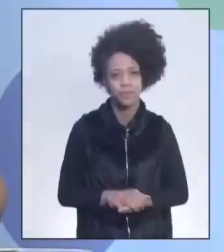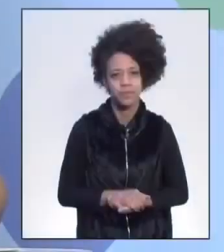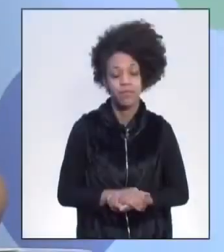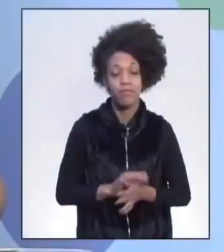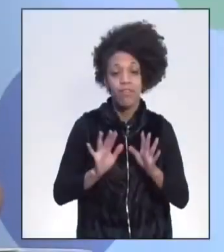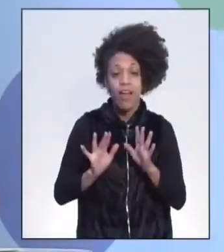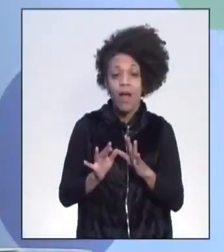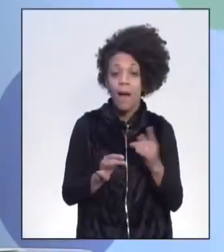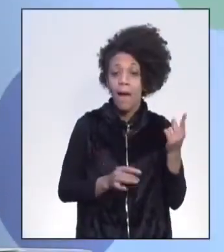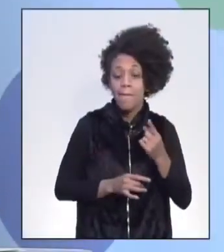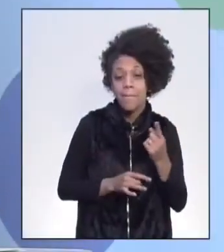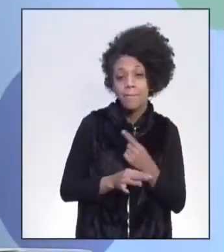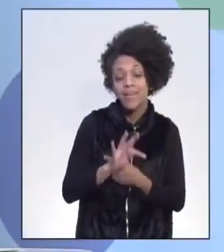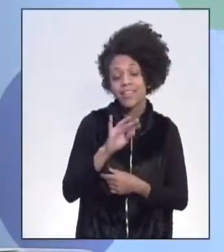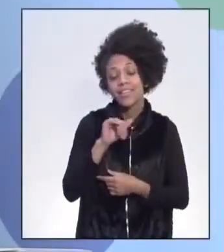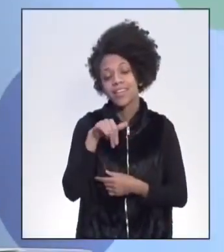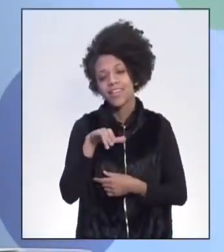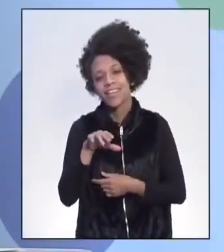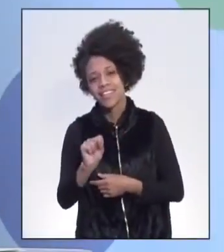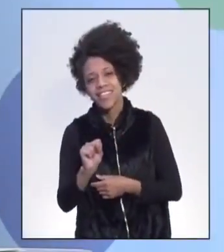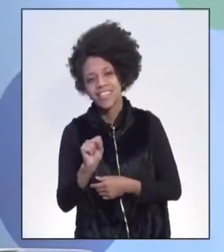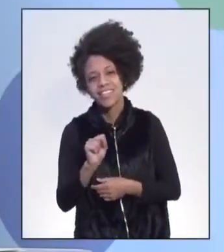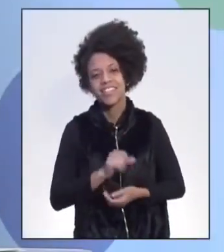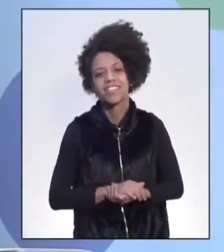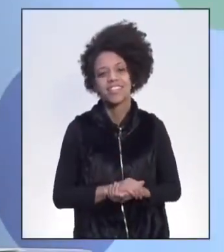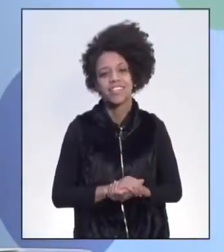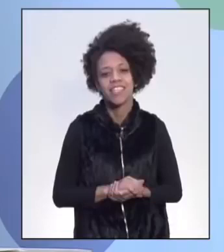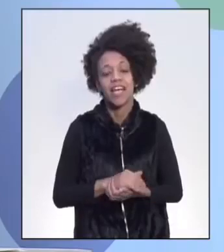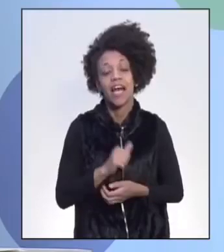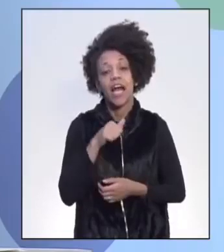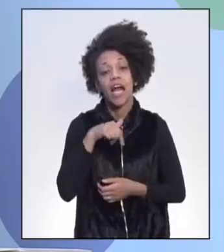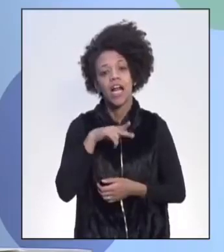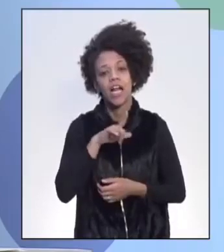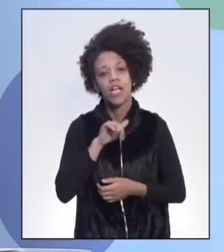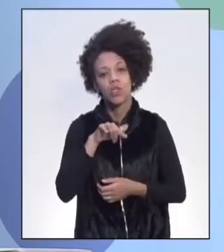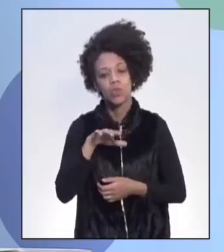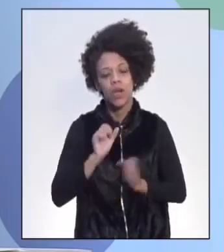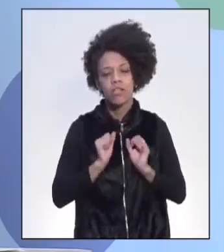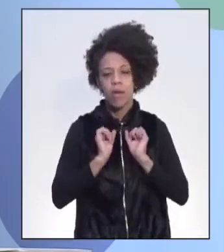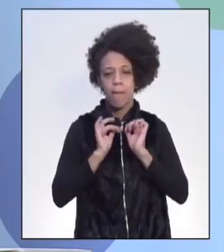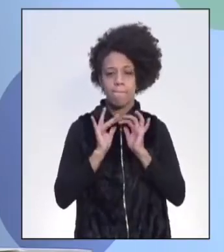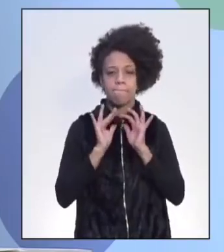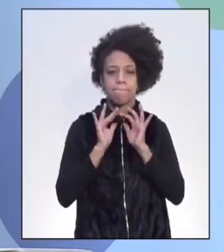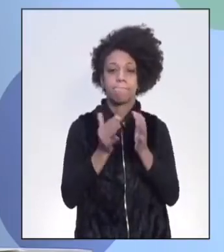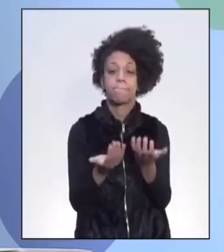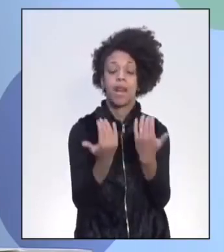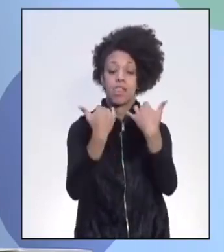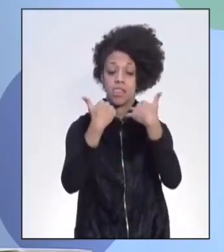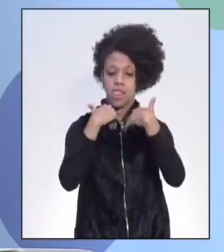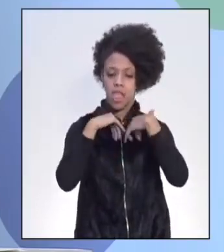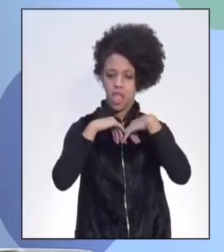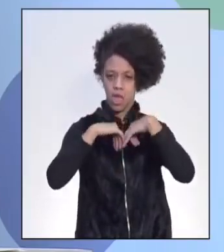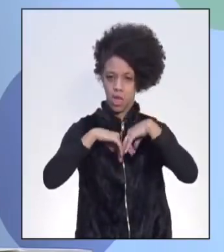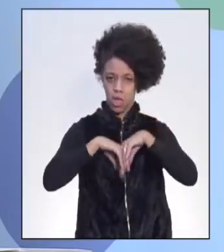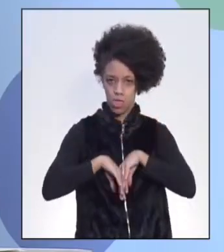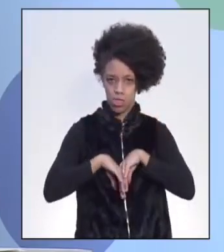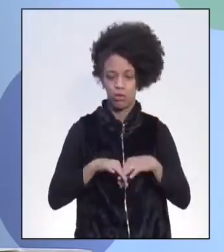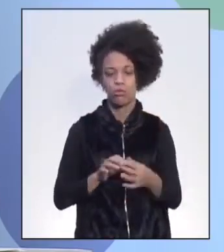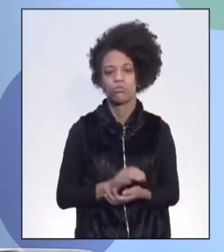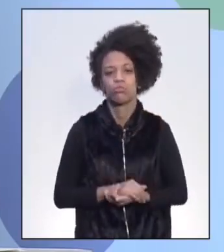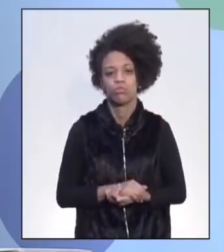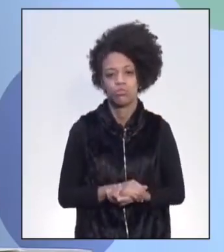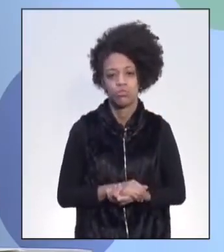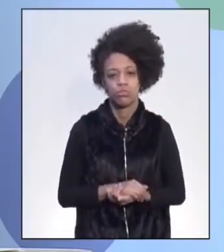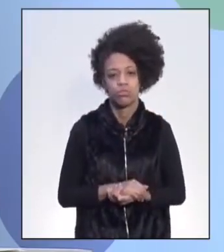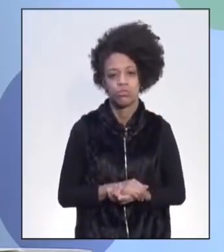Ó, vou ler primeiro aqui, é da Thaís Rezende, que escreveu glândulas que jogam substâncias dentro do corpo, professor.